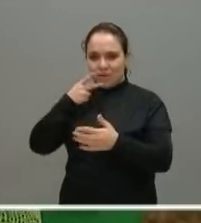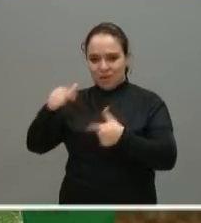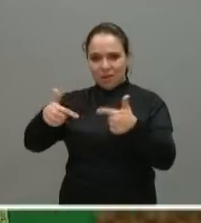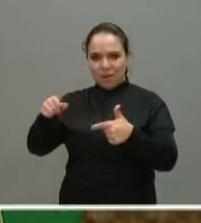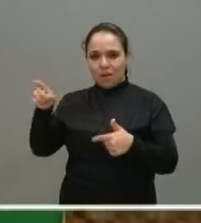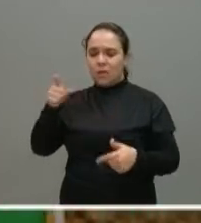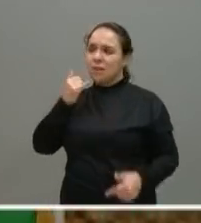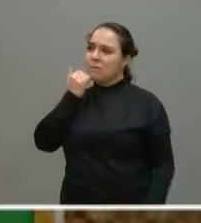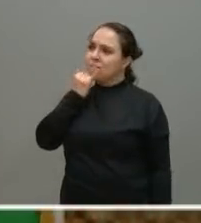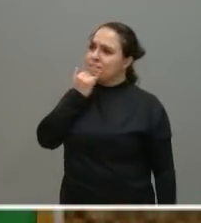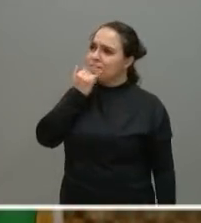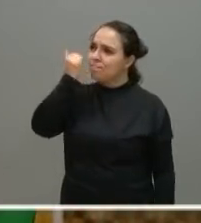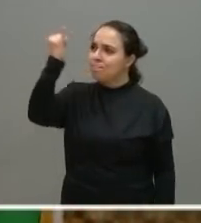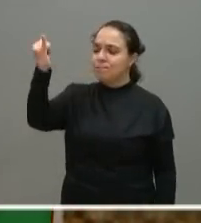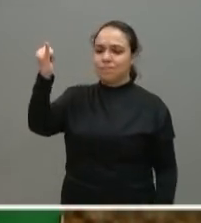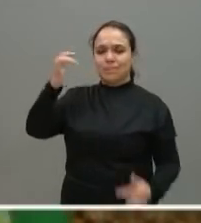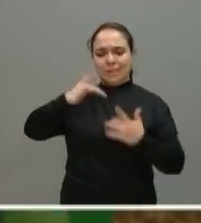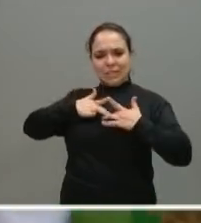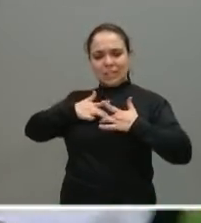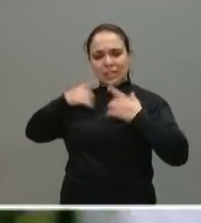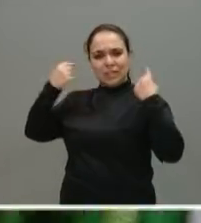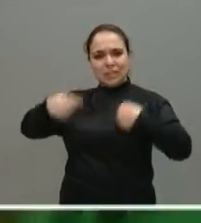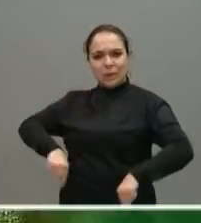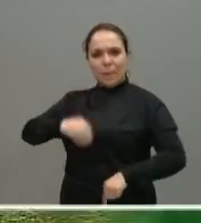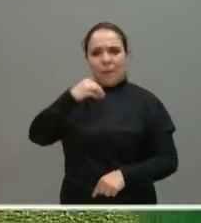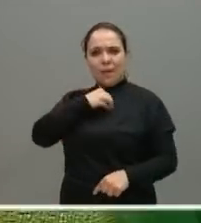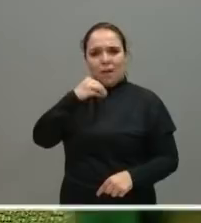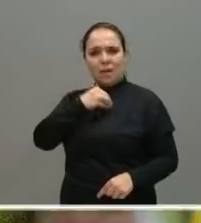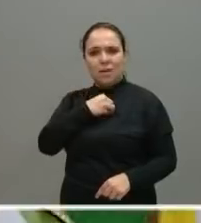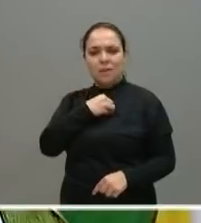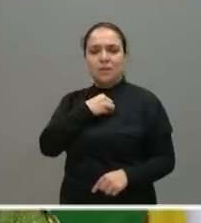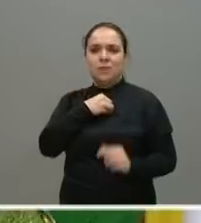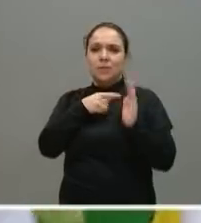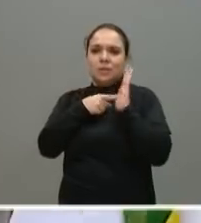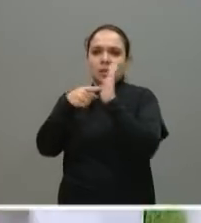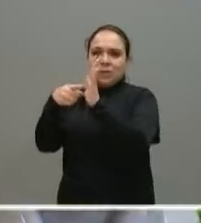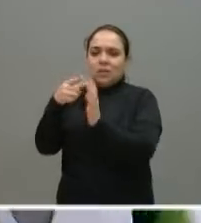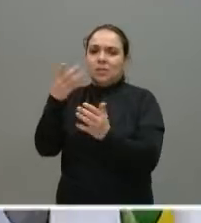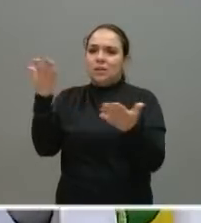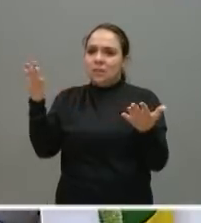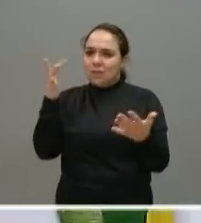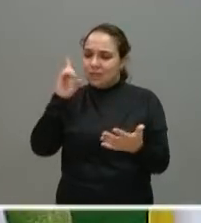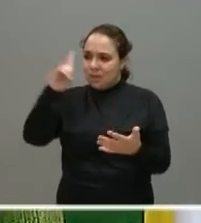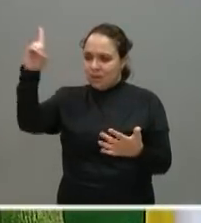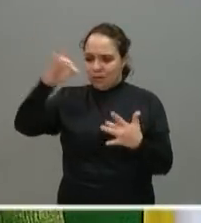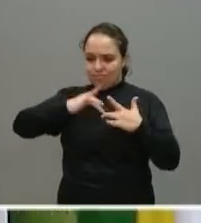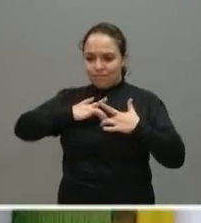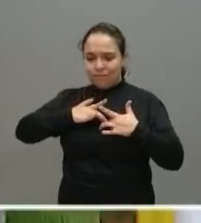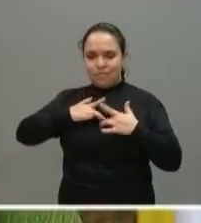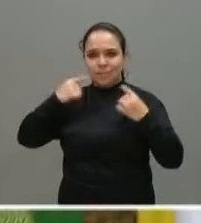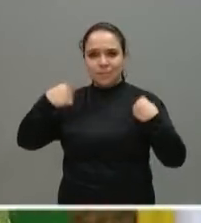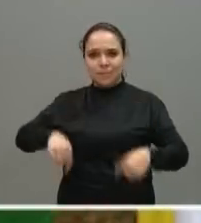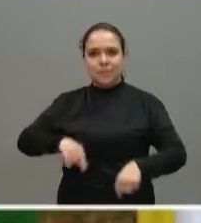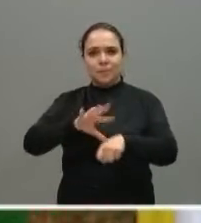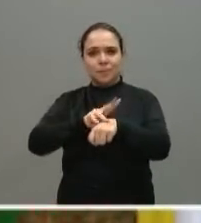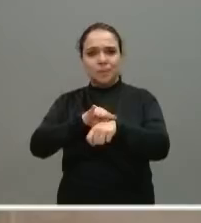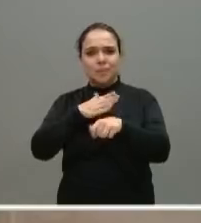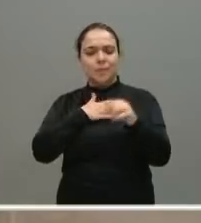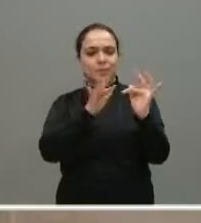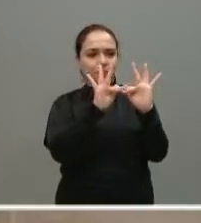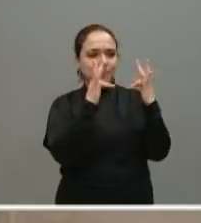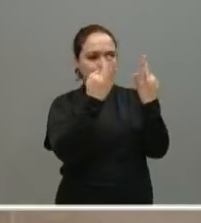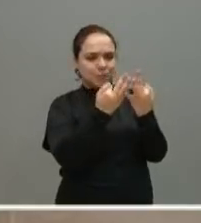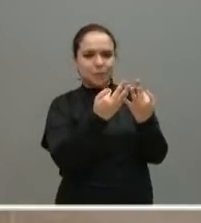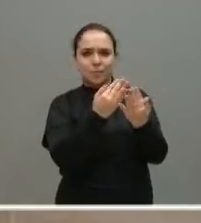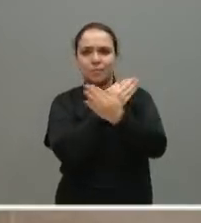mim, Senhor, eu estou passando por uma doença grave, tem misericórdia de mim, Senhor, minha família está passando